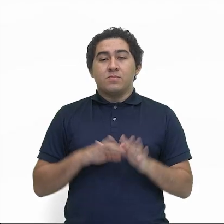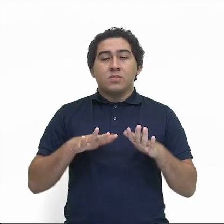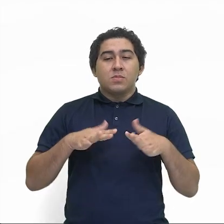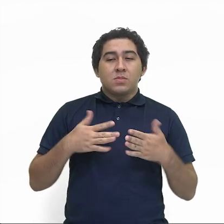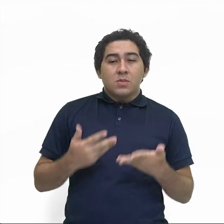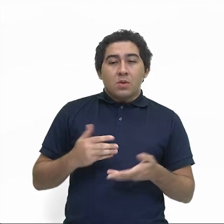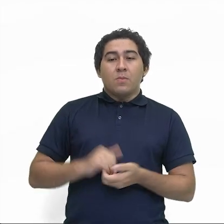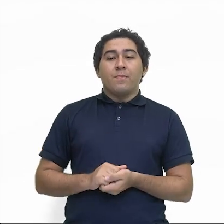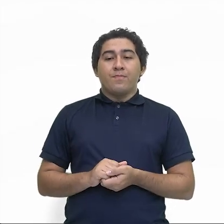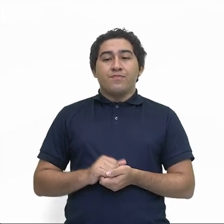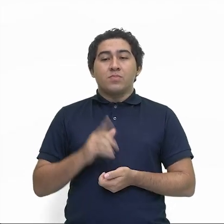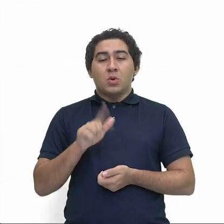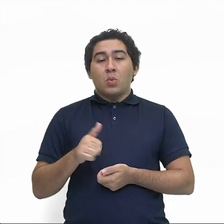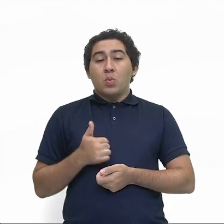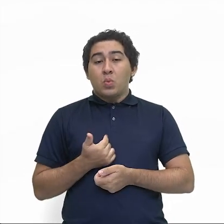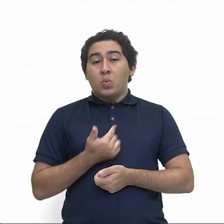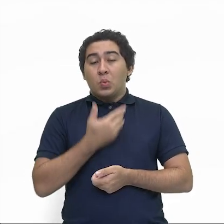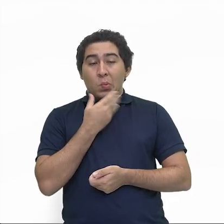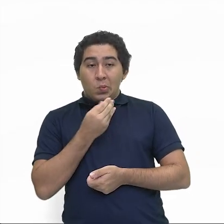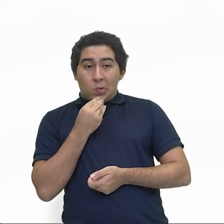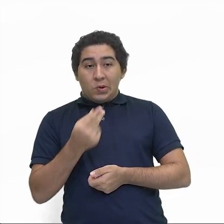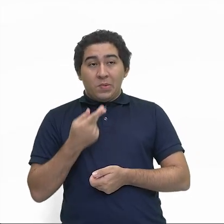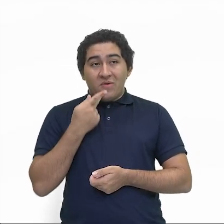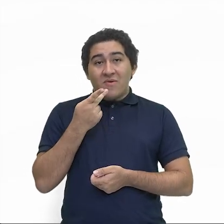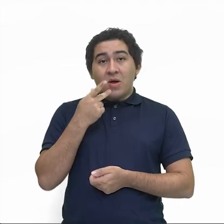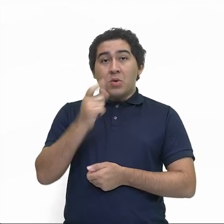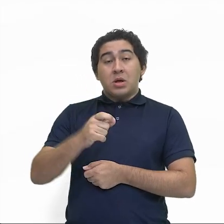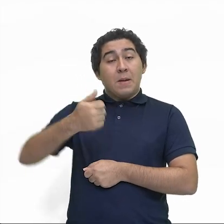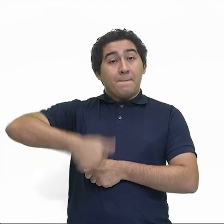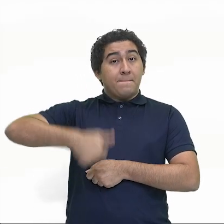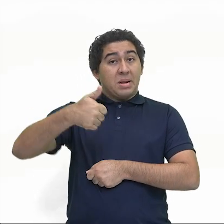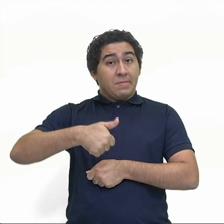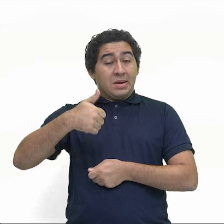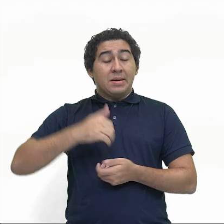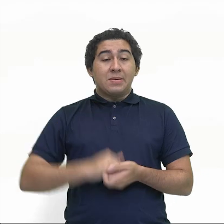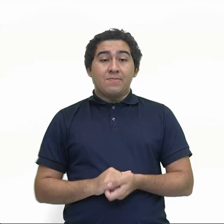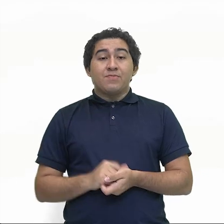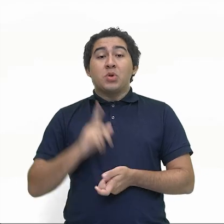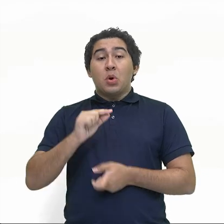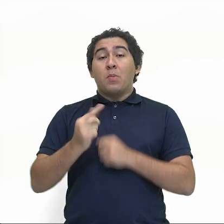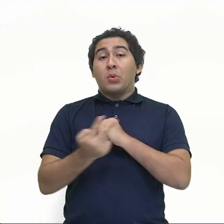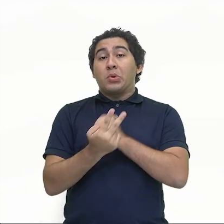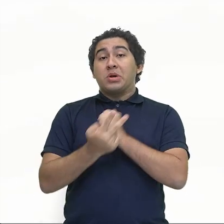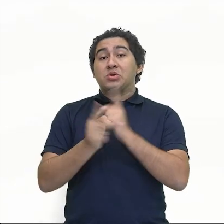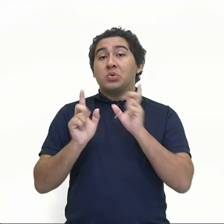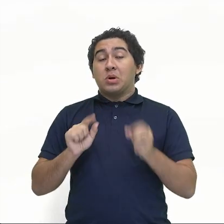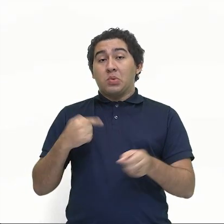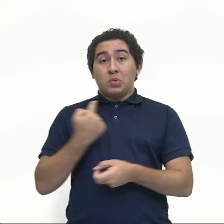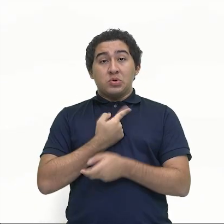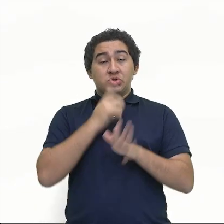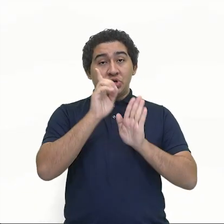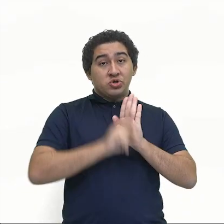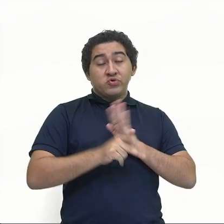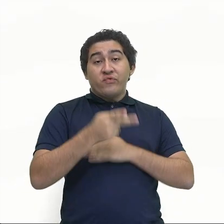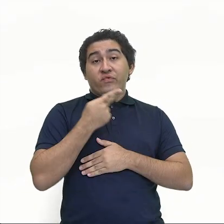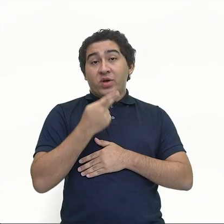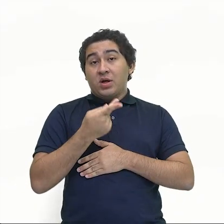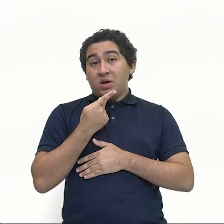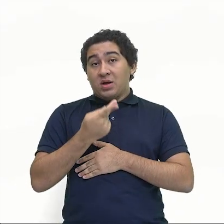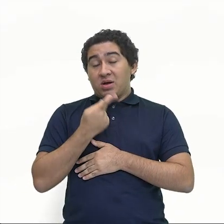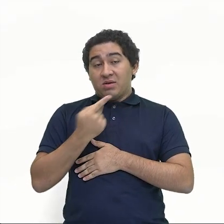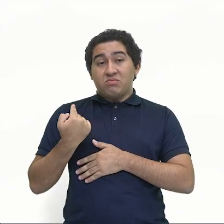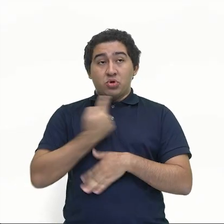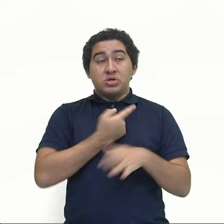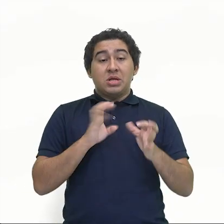dessa primeira emenda, que ela, ó, protects our freedom of speech. Ela protege o nosso direito de fala, a